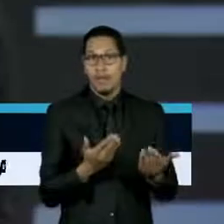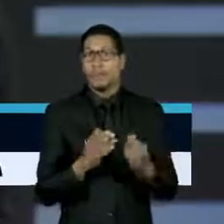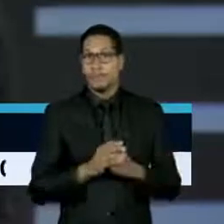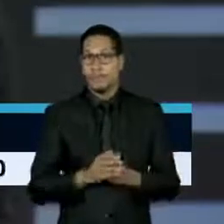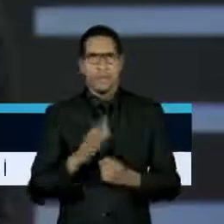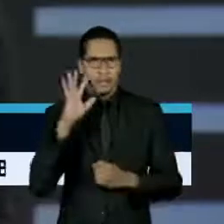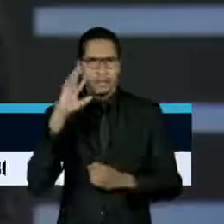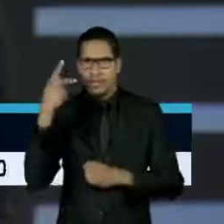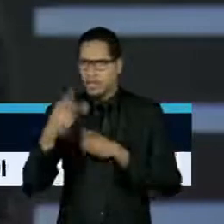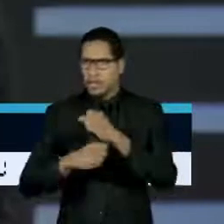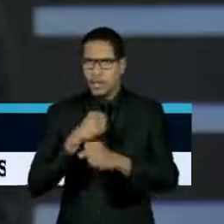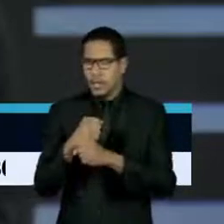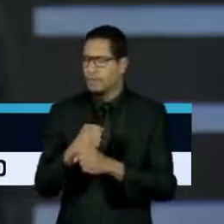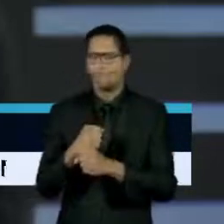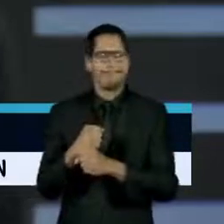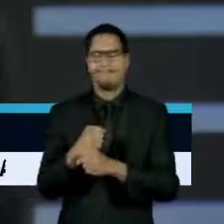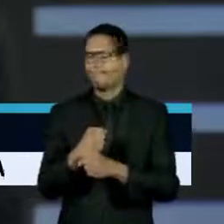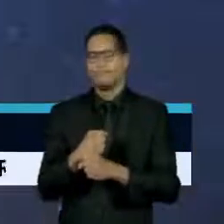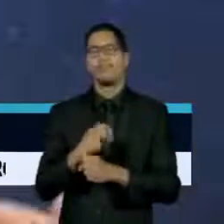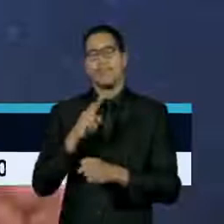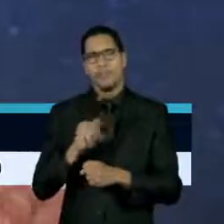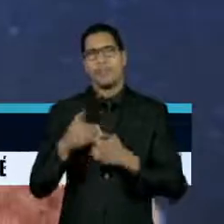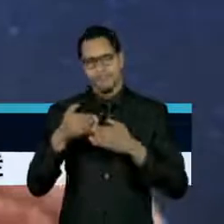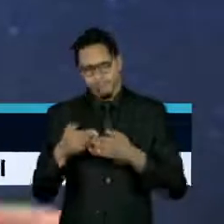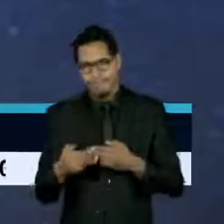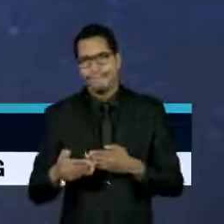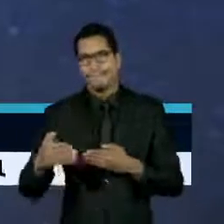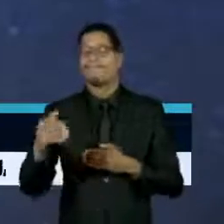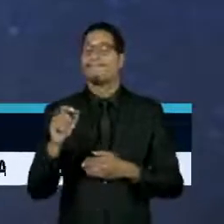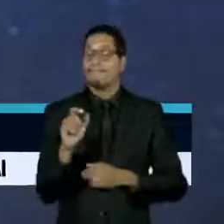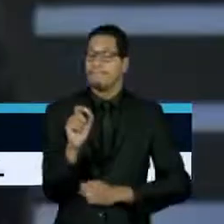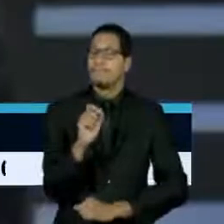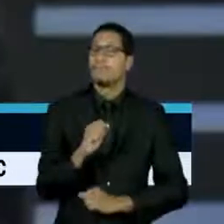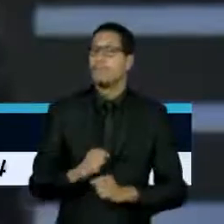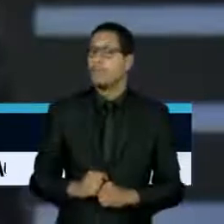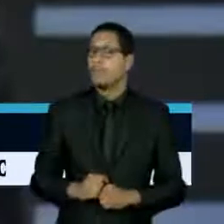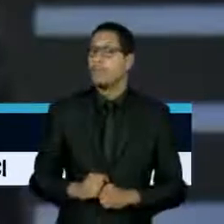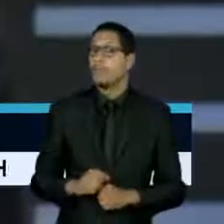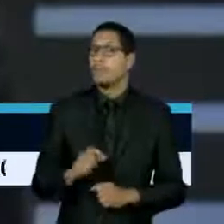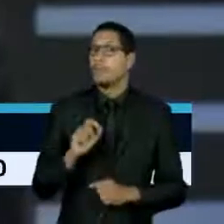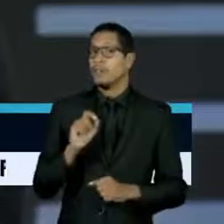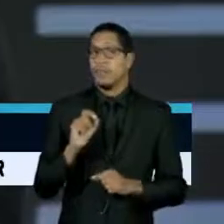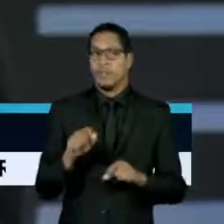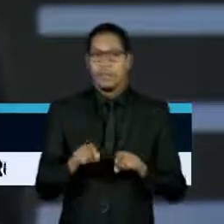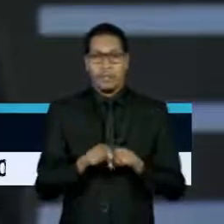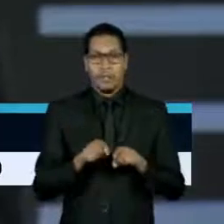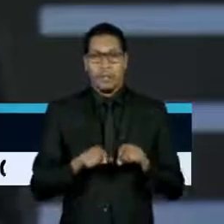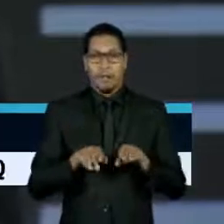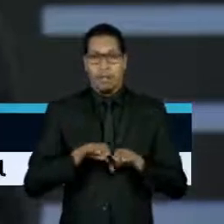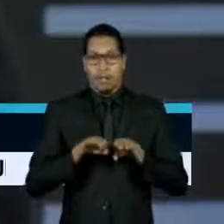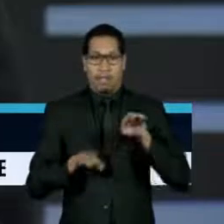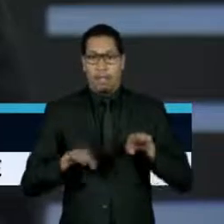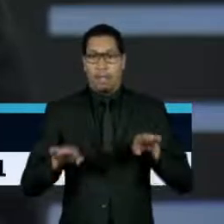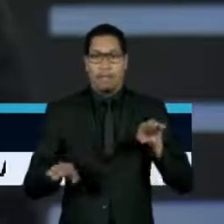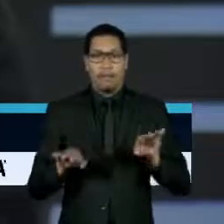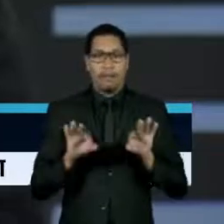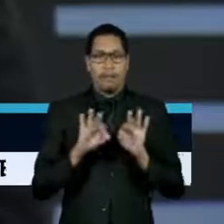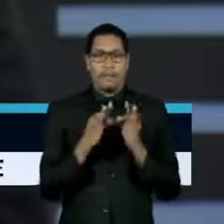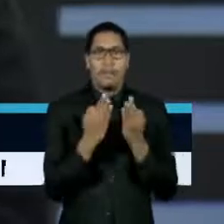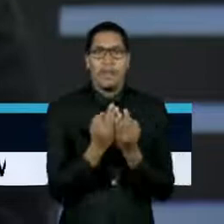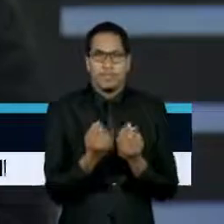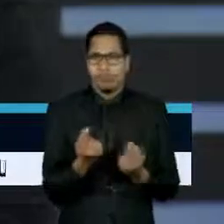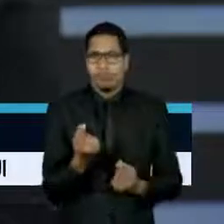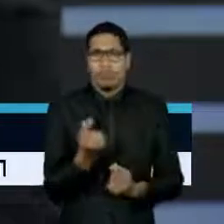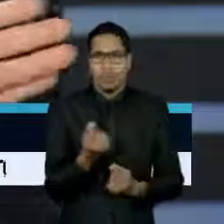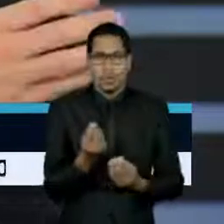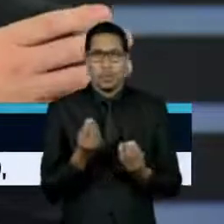desse ano. Isso daí vai ter um efeito prolongado, porque isso tem um efeito de desestruturação sobre a economia das famílias,